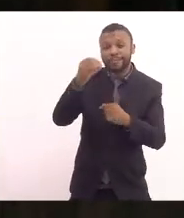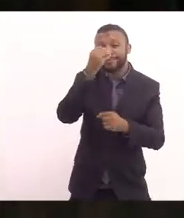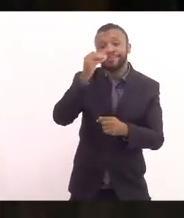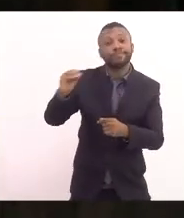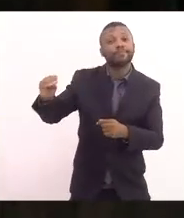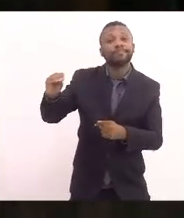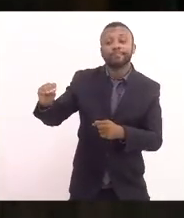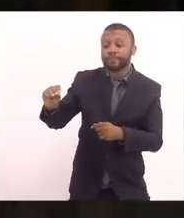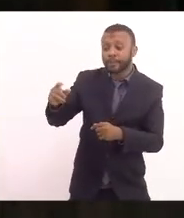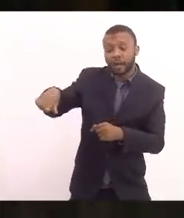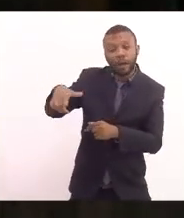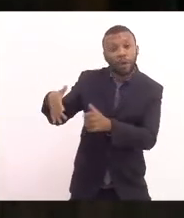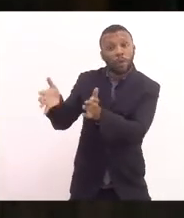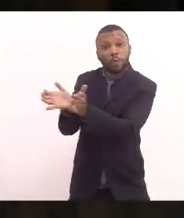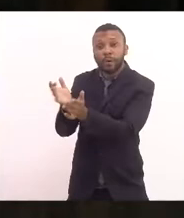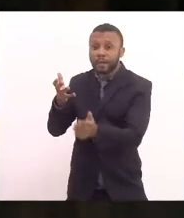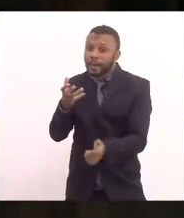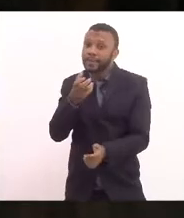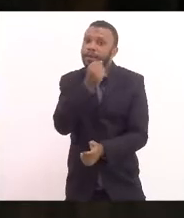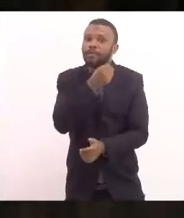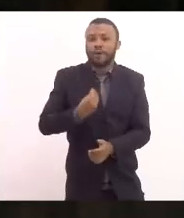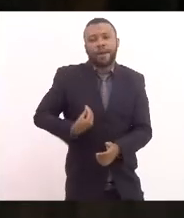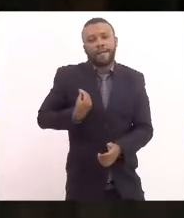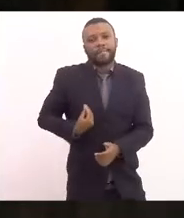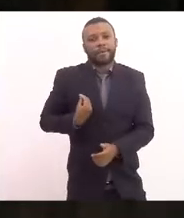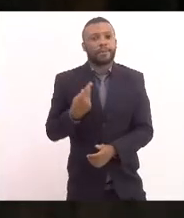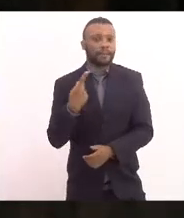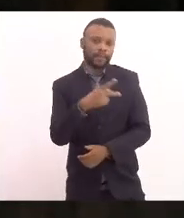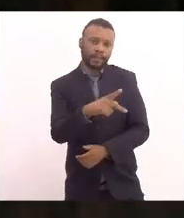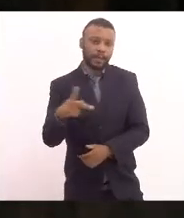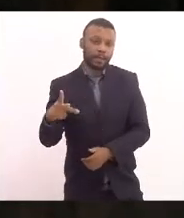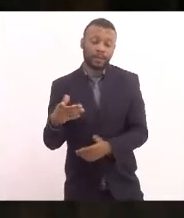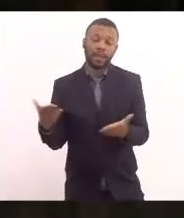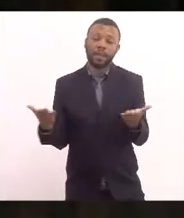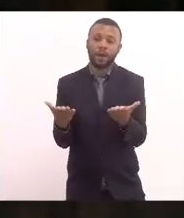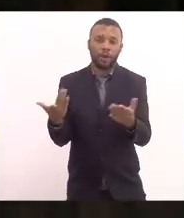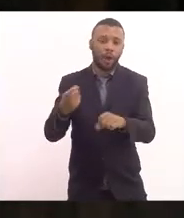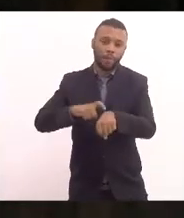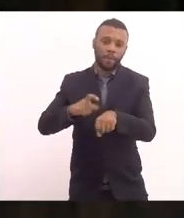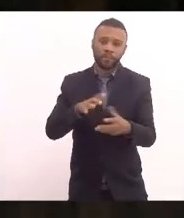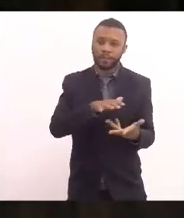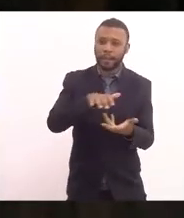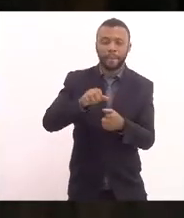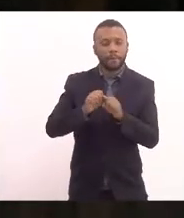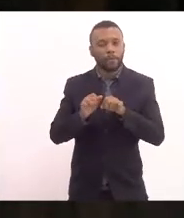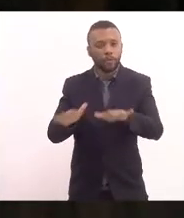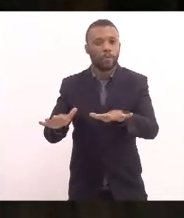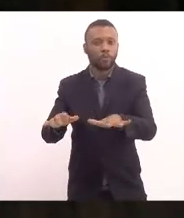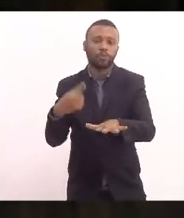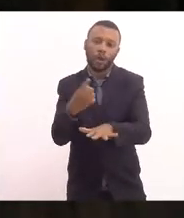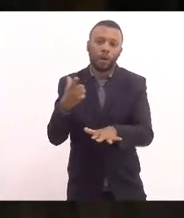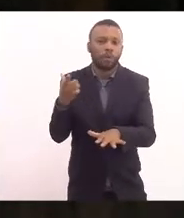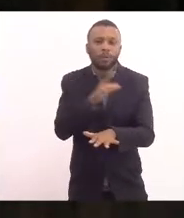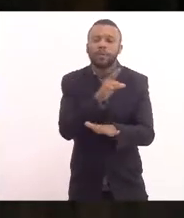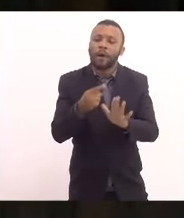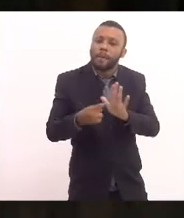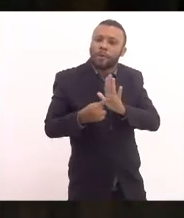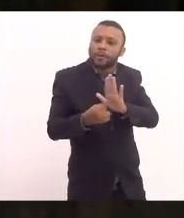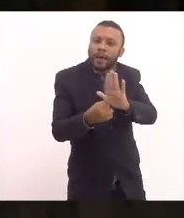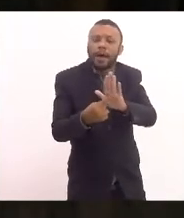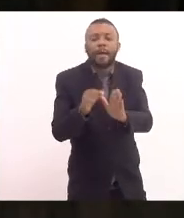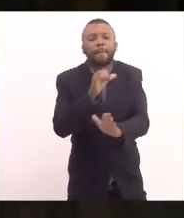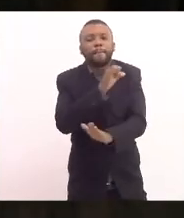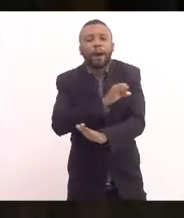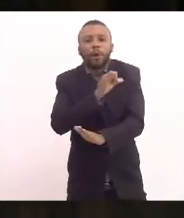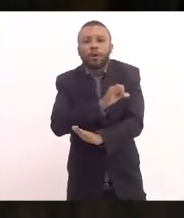quem salvou a vida deles. E agora, na pandemia, a gente conseguiu mostrar para toda a cidade, para